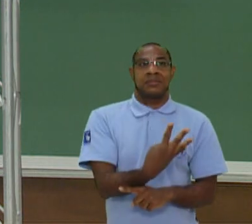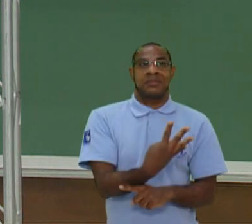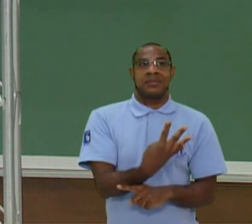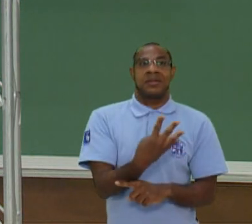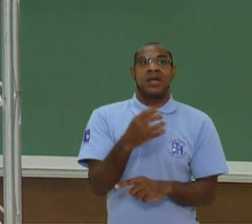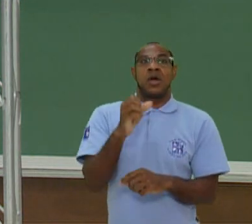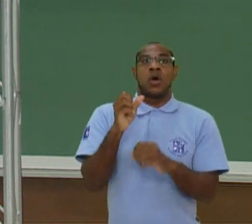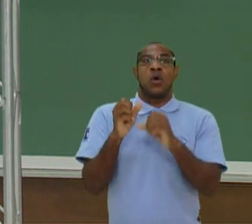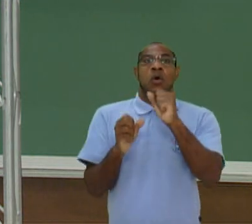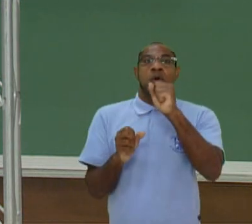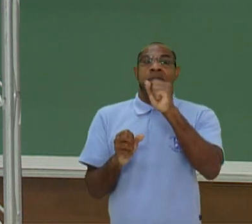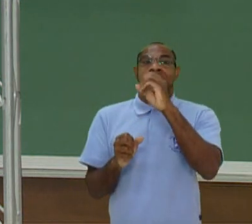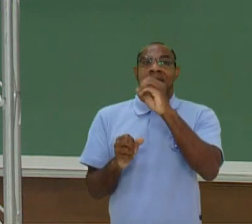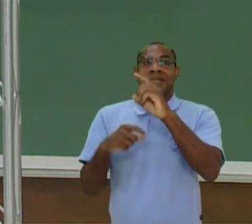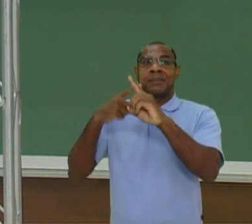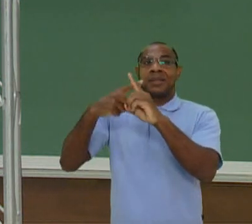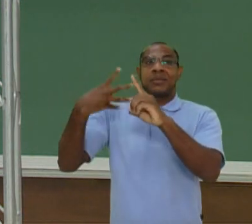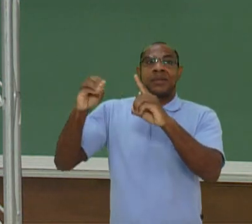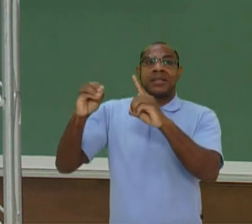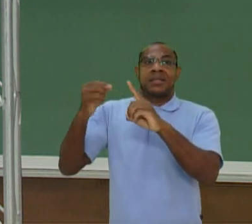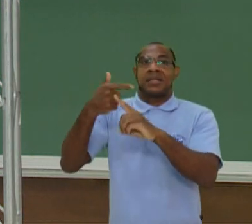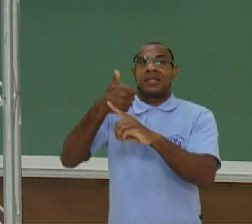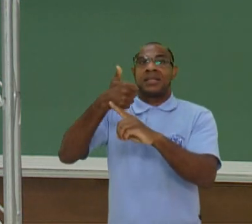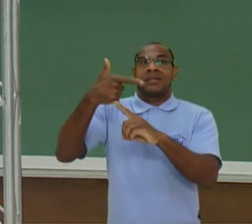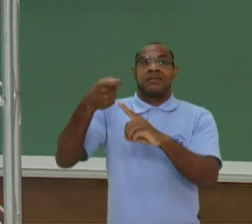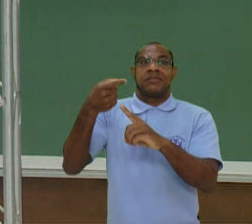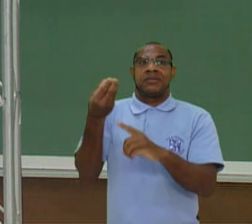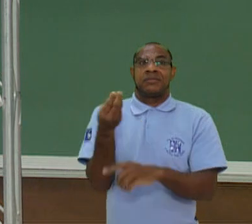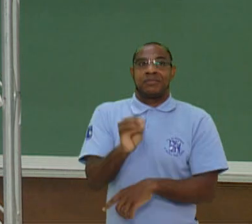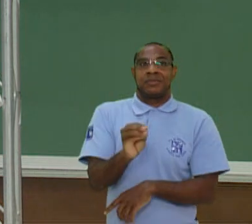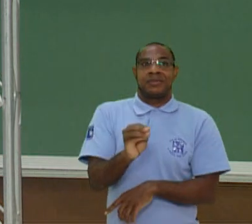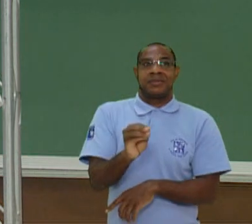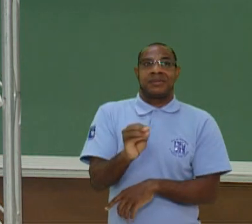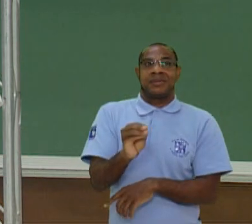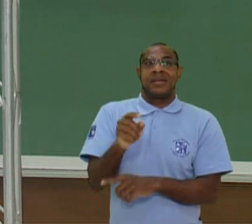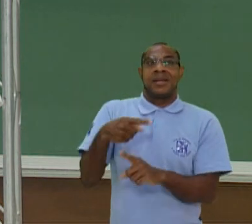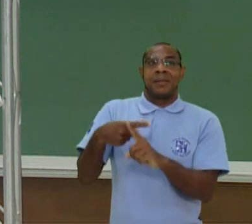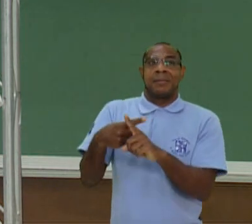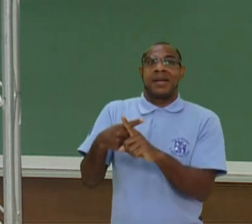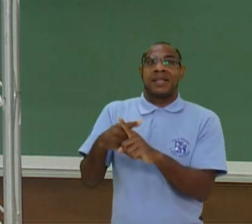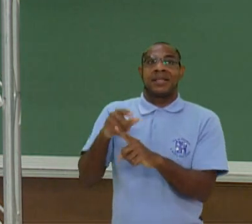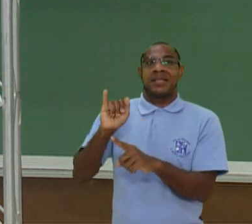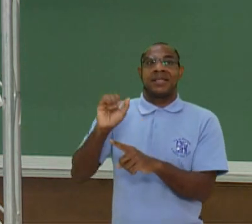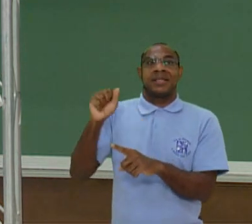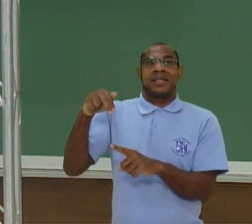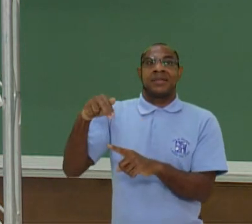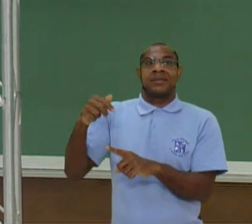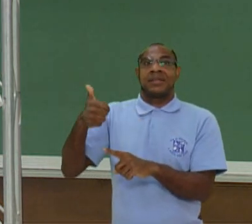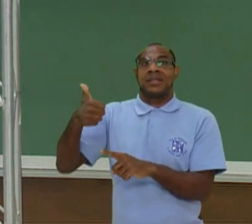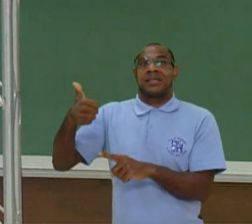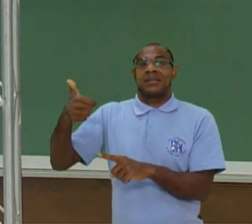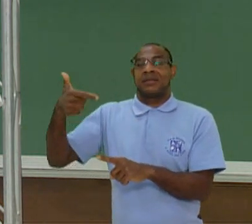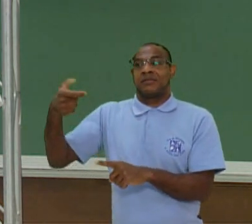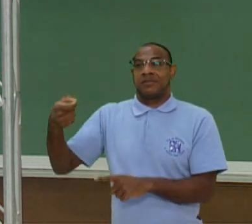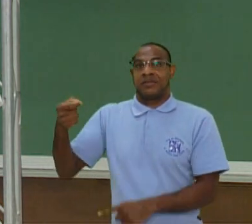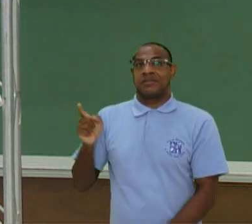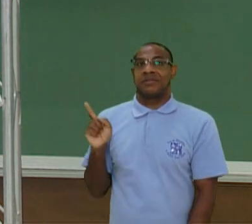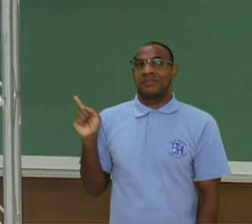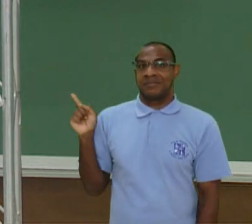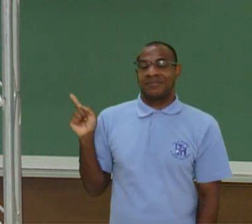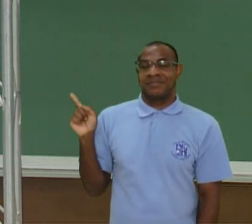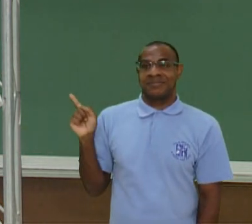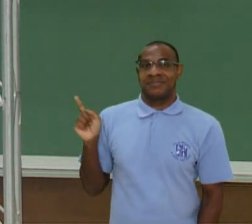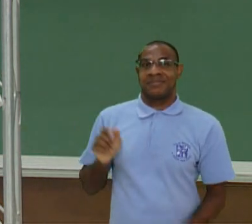40, 120. Cosseno de 120 mais i seno de 120. Agora o que nós vamos fazer? O que a gente já vem